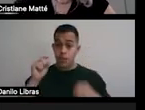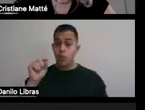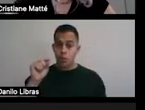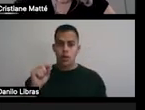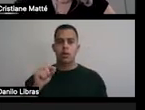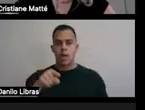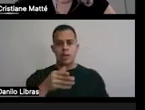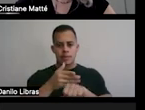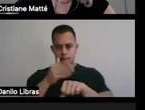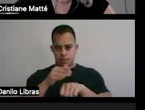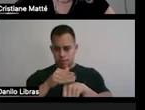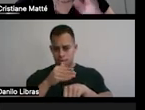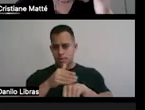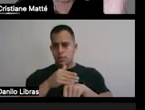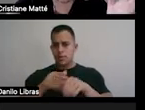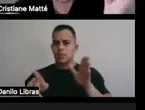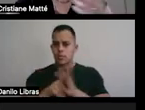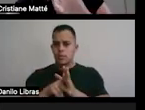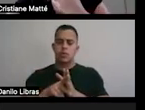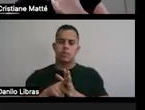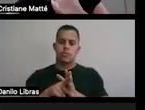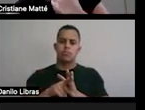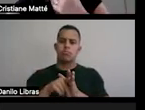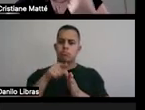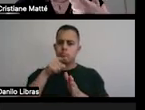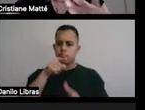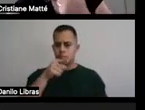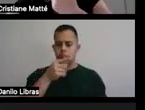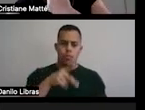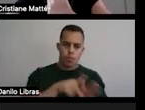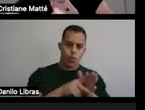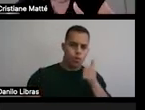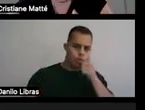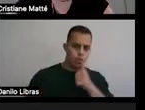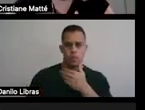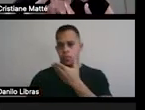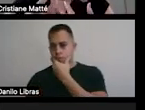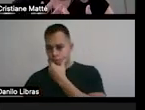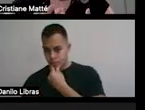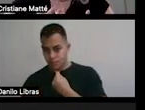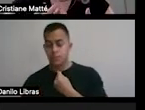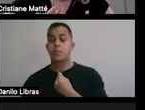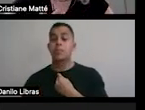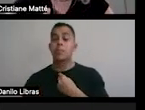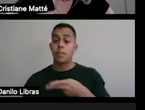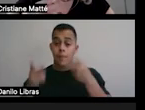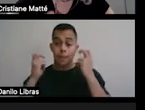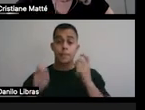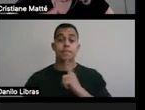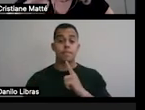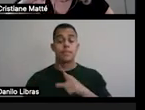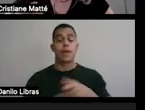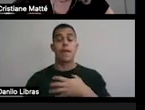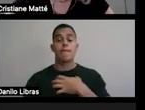exercício materno, o exercício paterno, e aqui muito mais materno, tá? A gente tem muito mais estudos com exercício materno, eles acabam tendo um